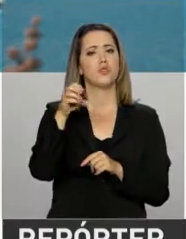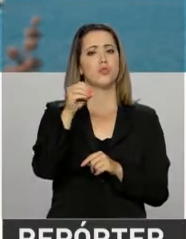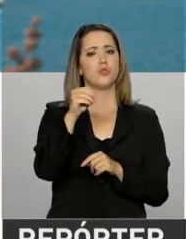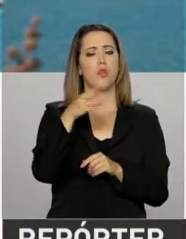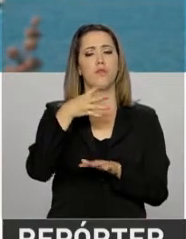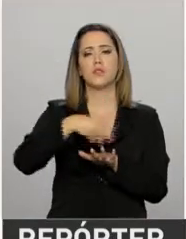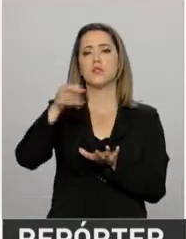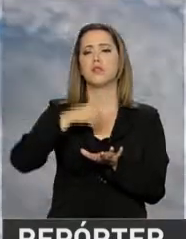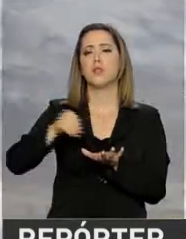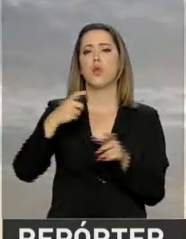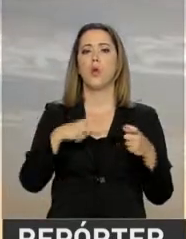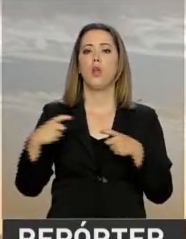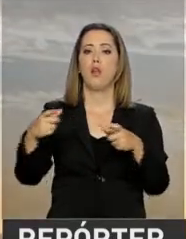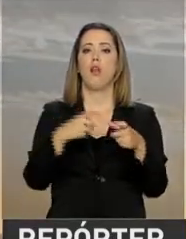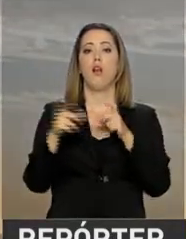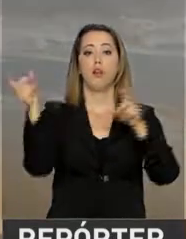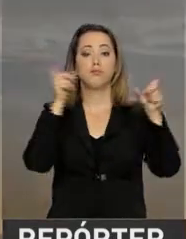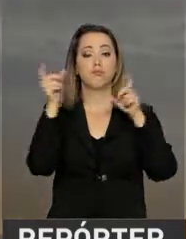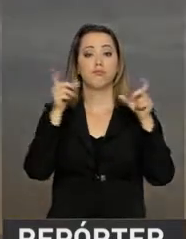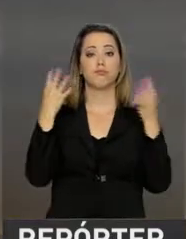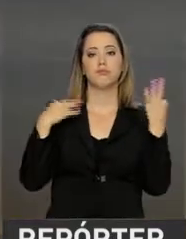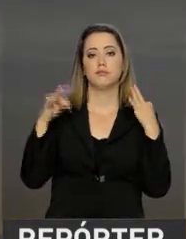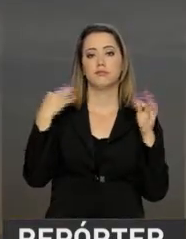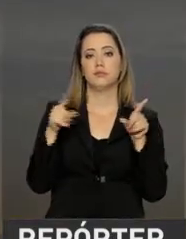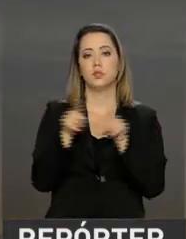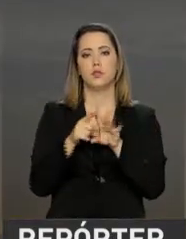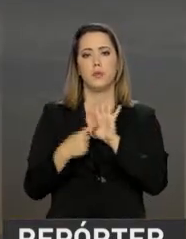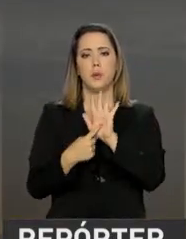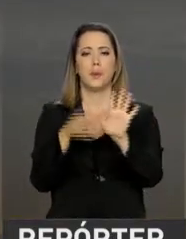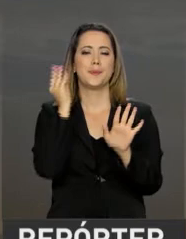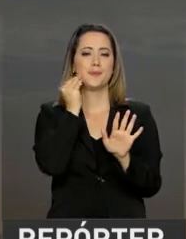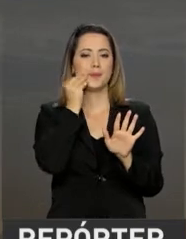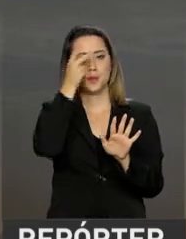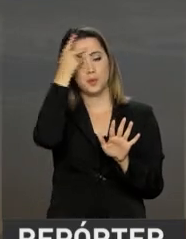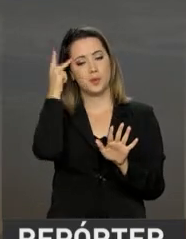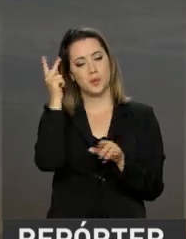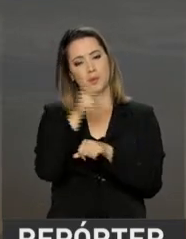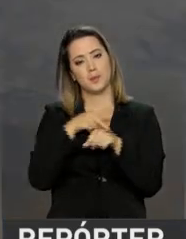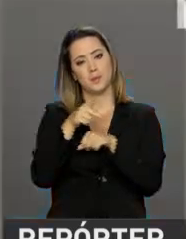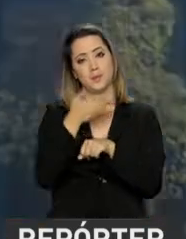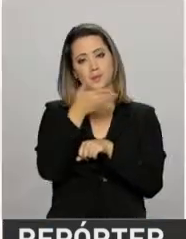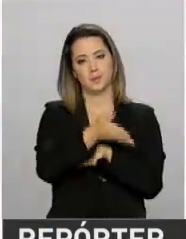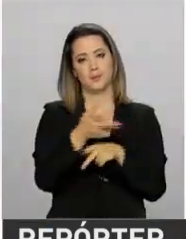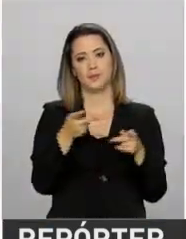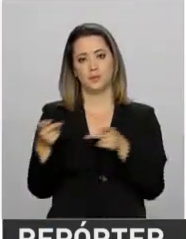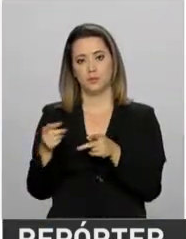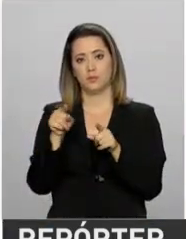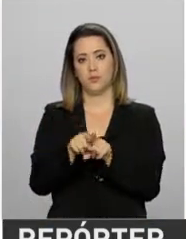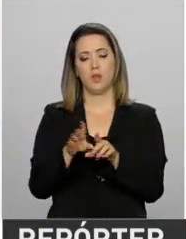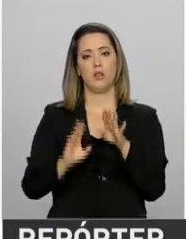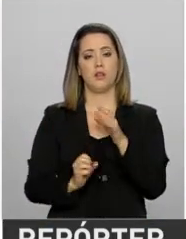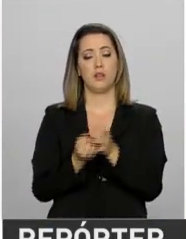conteúdos sobre destinos e atrativos turísticos além de mostrar a experiência de quem passou pelo país o portal criado pela